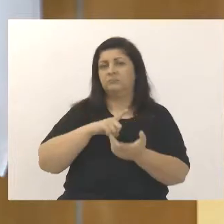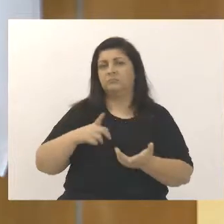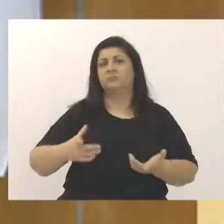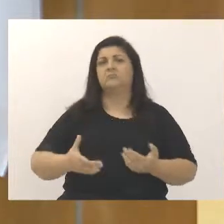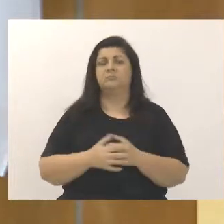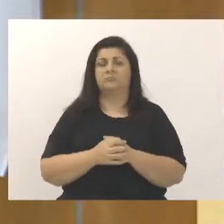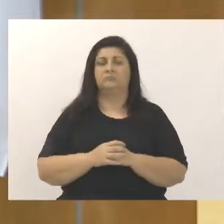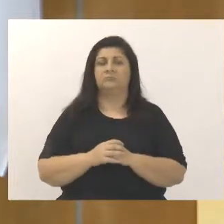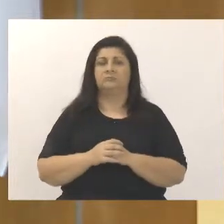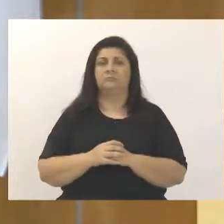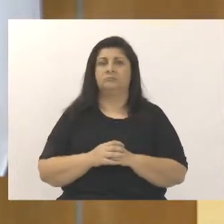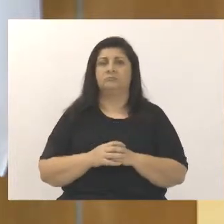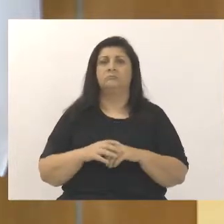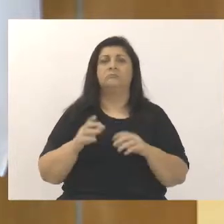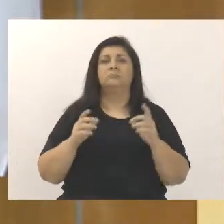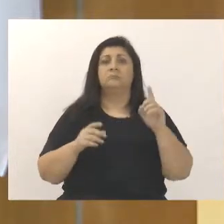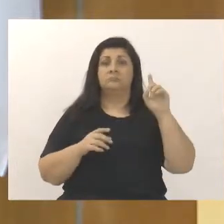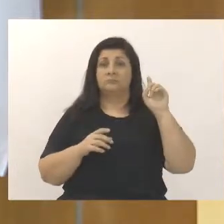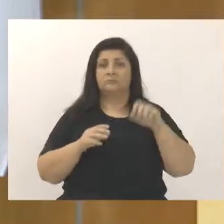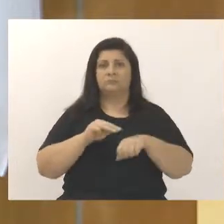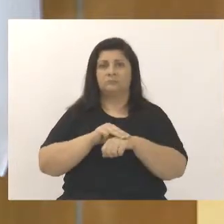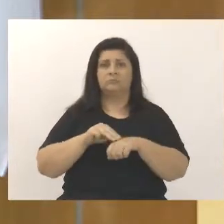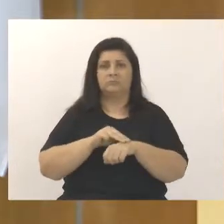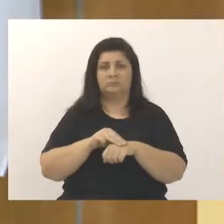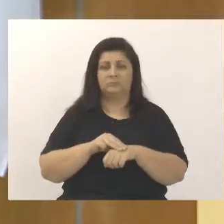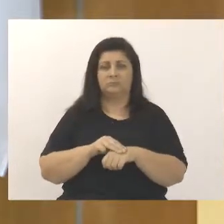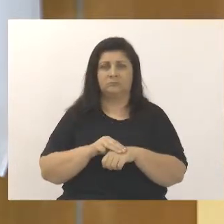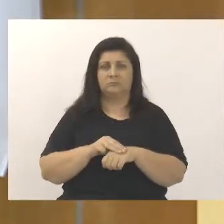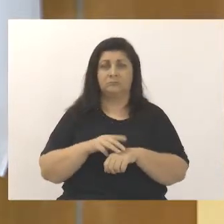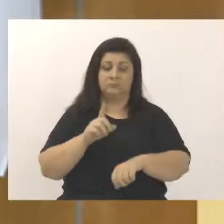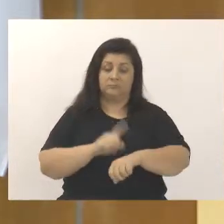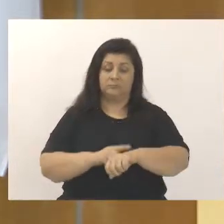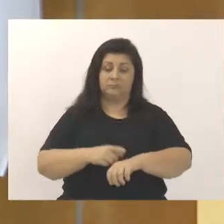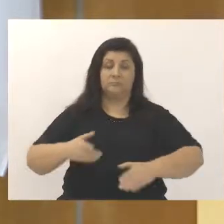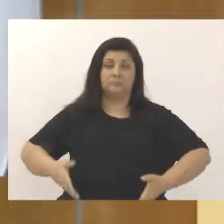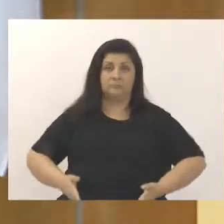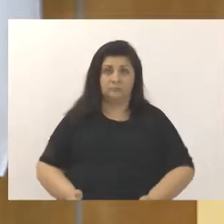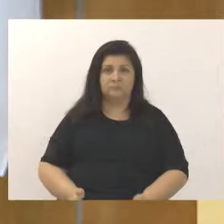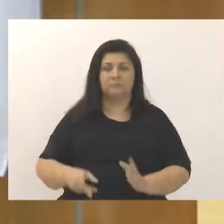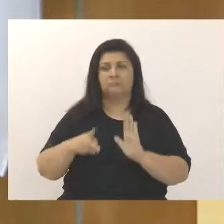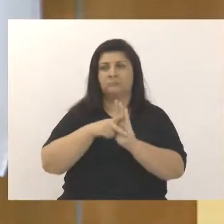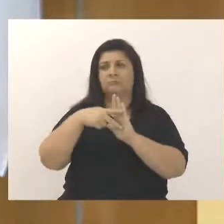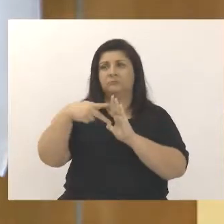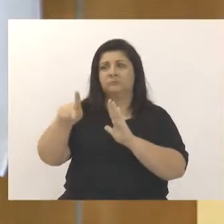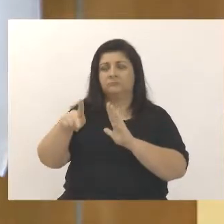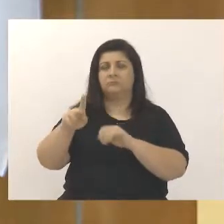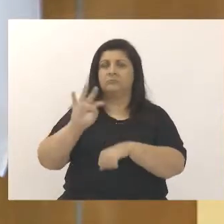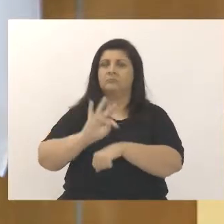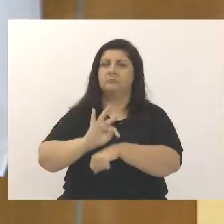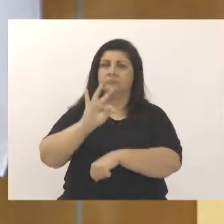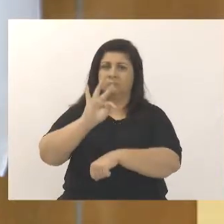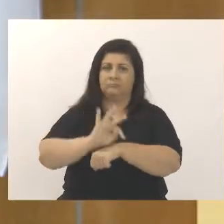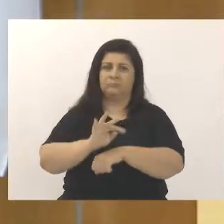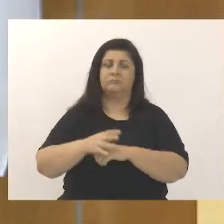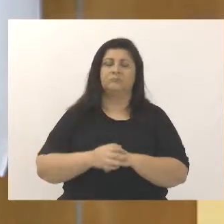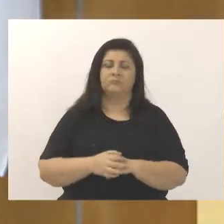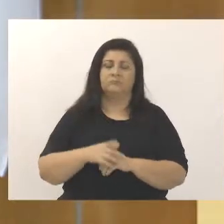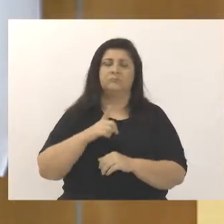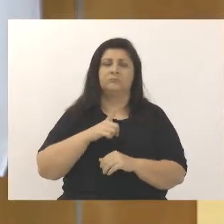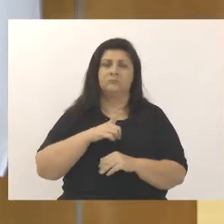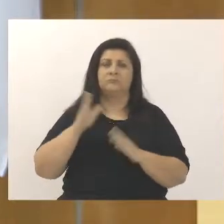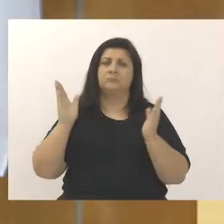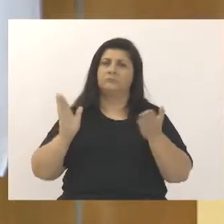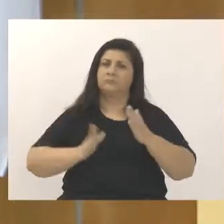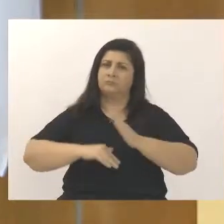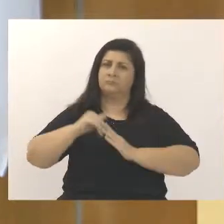os quais eu conversei, e no momento do parto, eu acho que pertence mais a eles, né, que já tem essa habilidade e